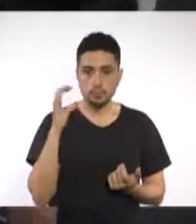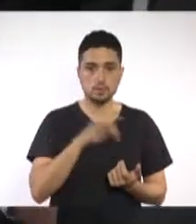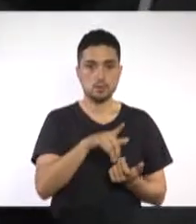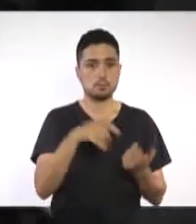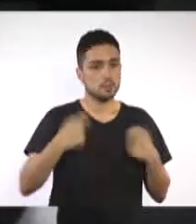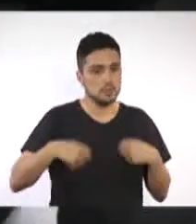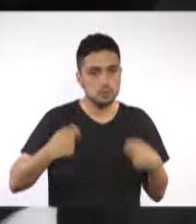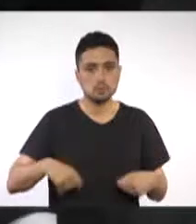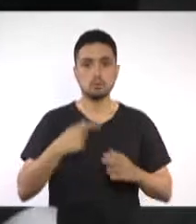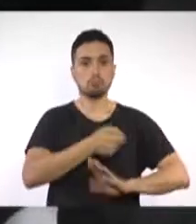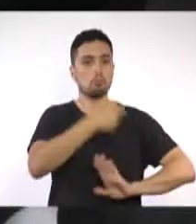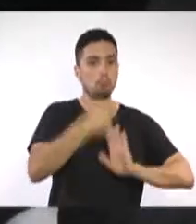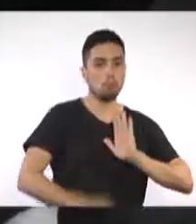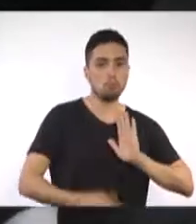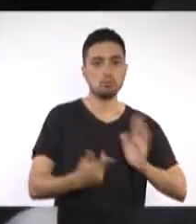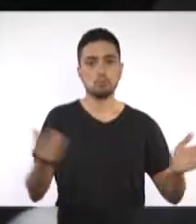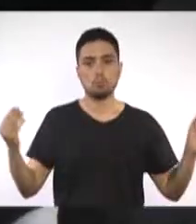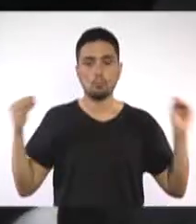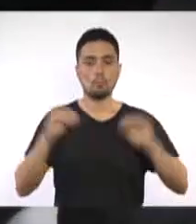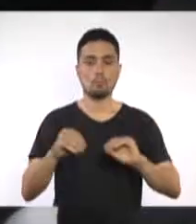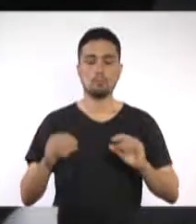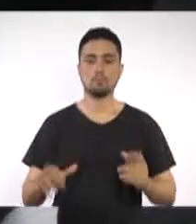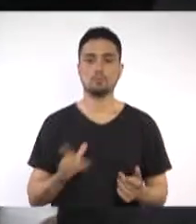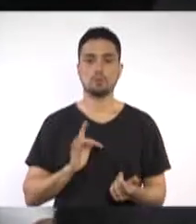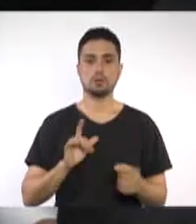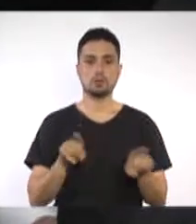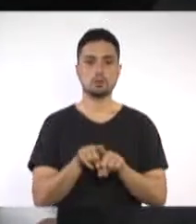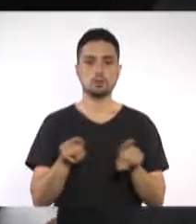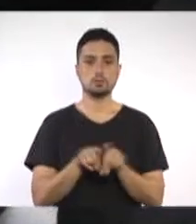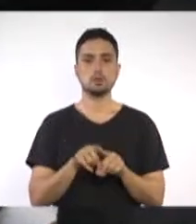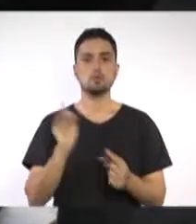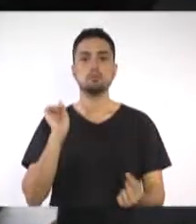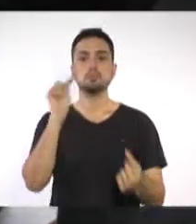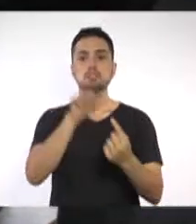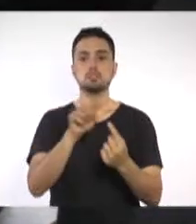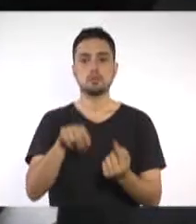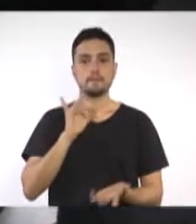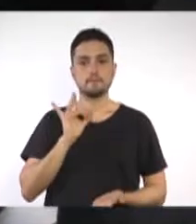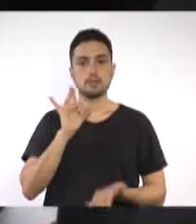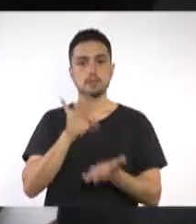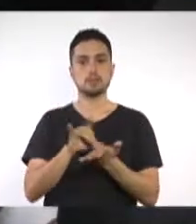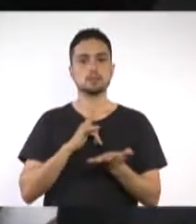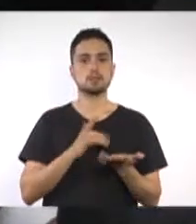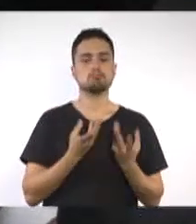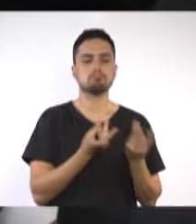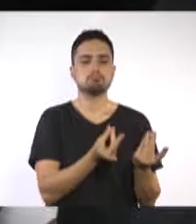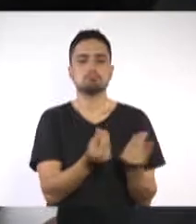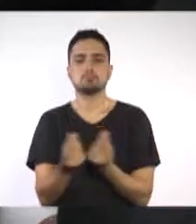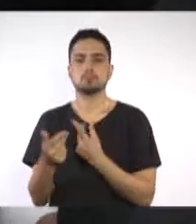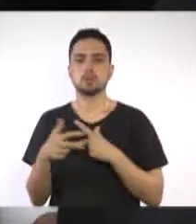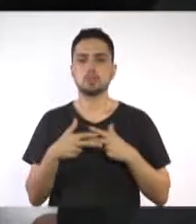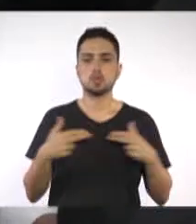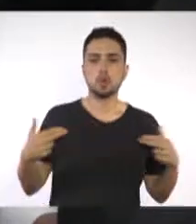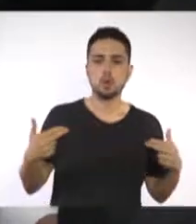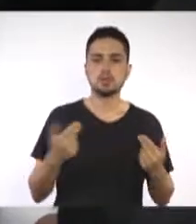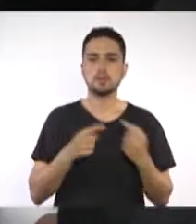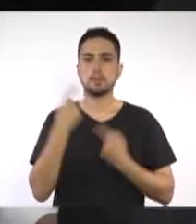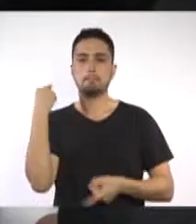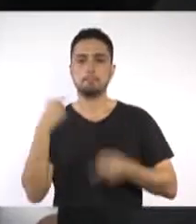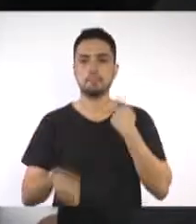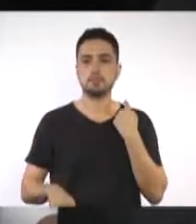matéria, o faz com um intuito sincero de apurar os fatos, impedir que ocorram e punir